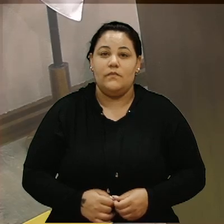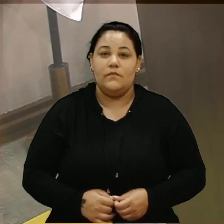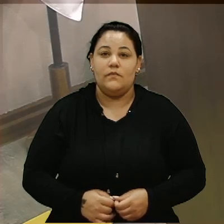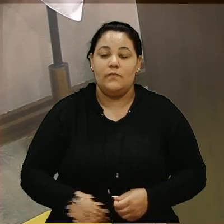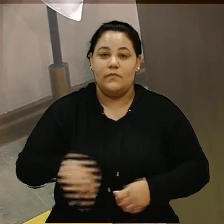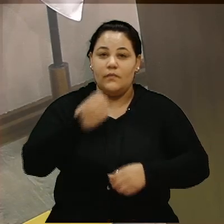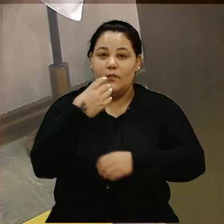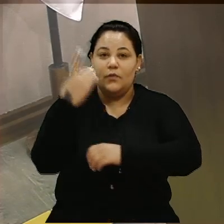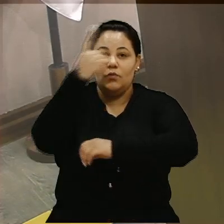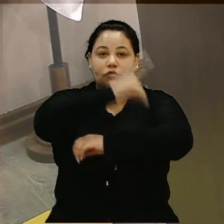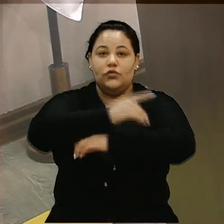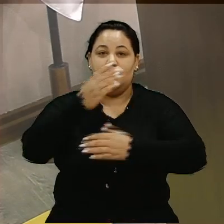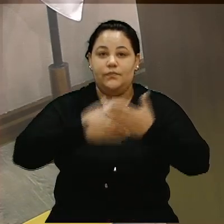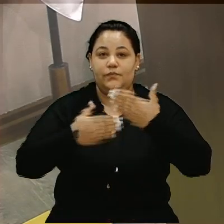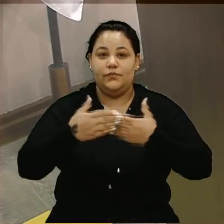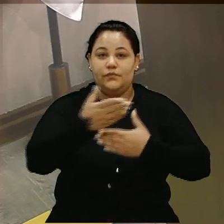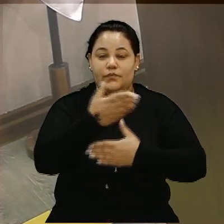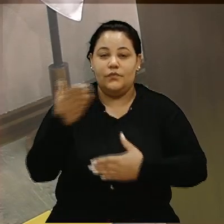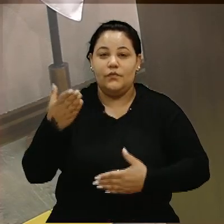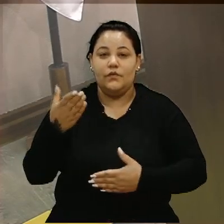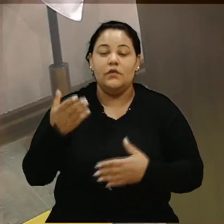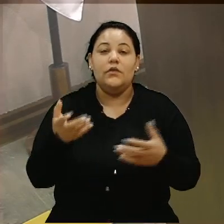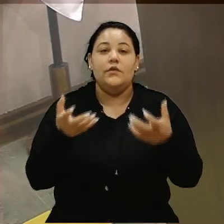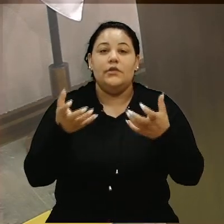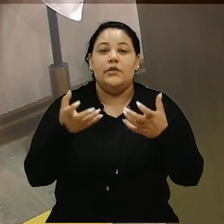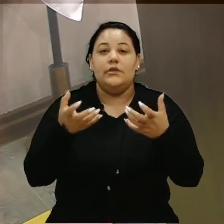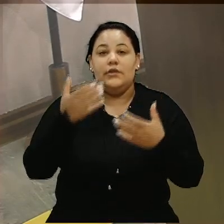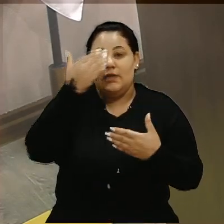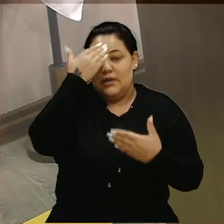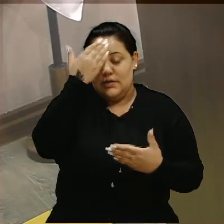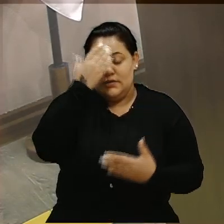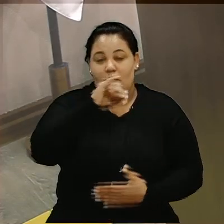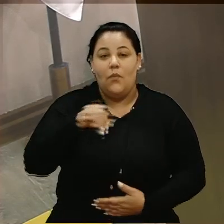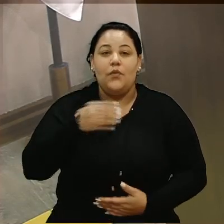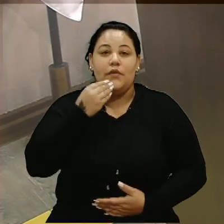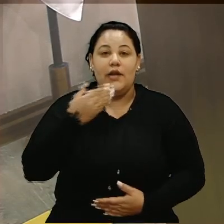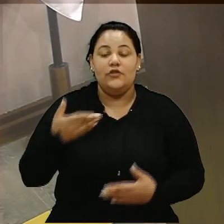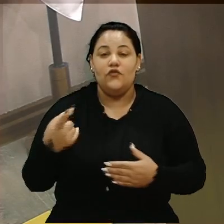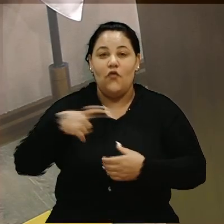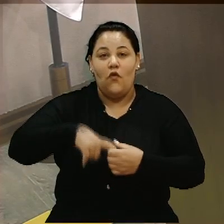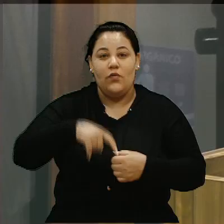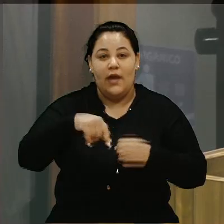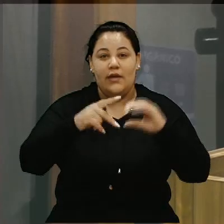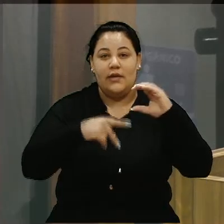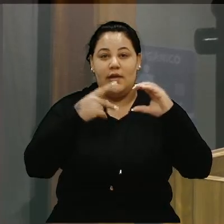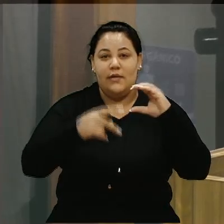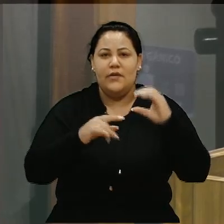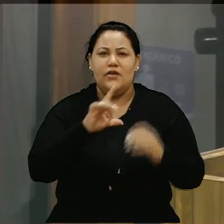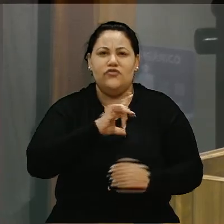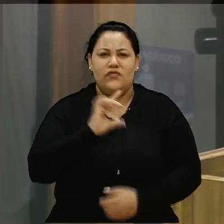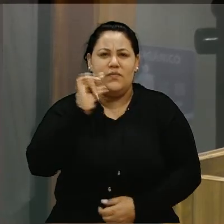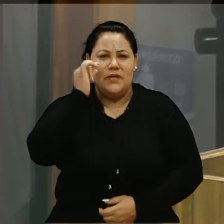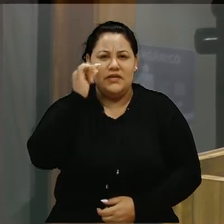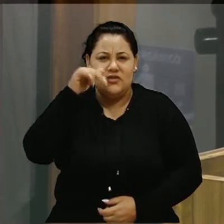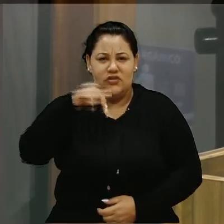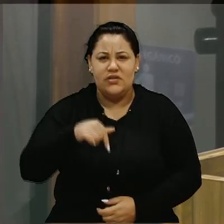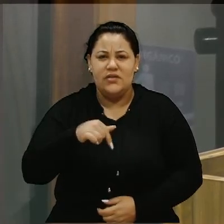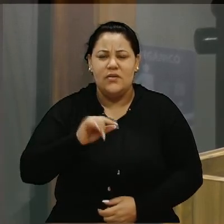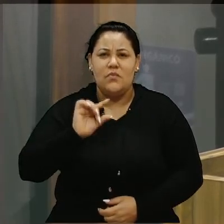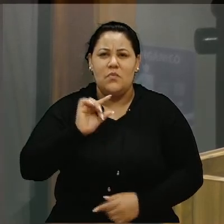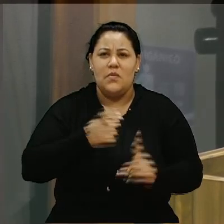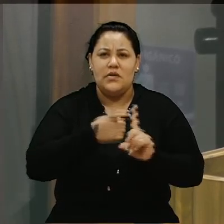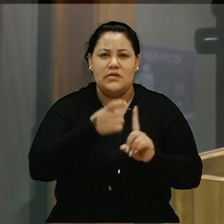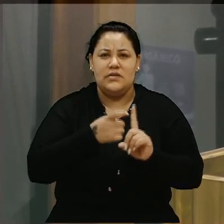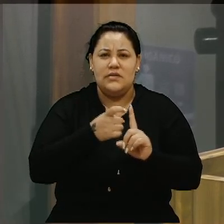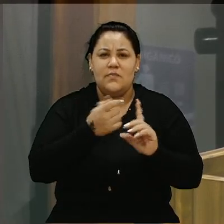Bom dia a todos e todas. Queria agradecer a oportunidade de retornar a essa casa. Eu tive aqui há pouco menos de um mês para receber uma homenagem pelos 10 anos